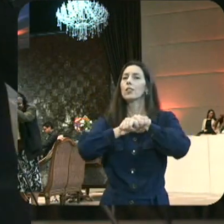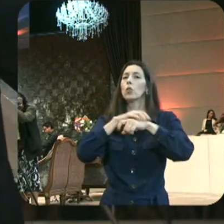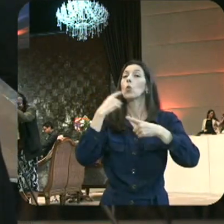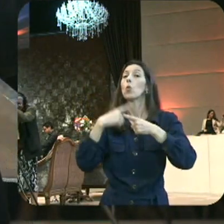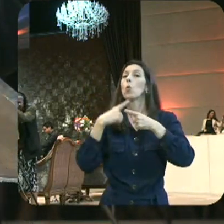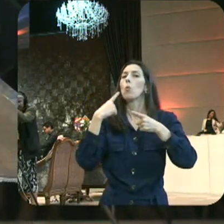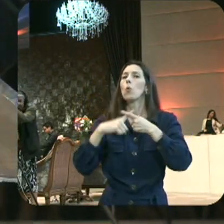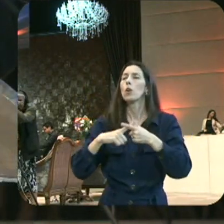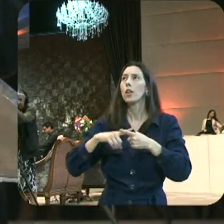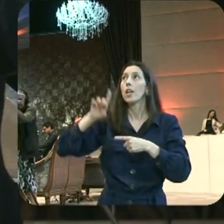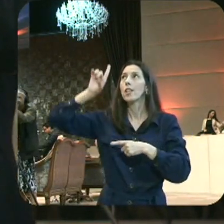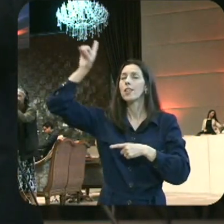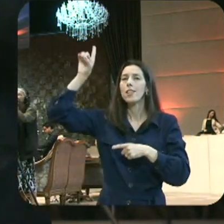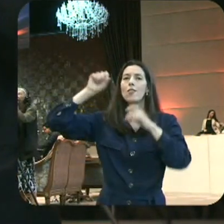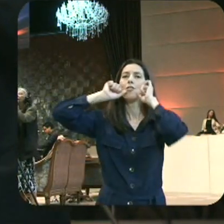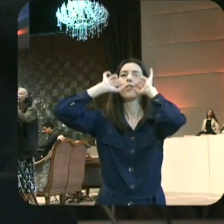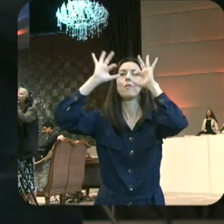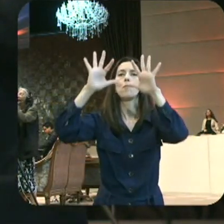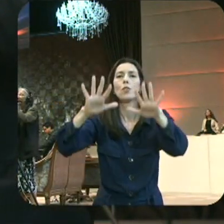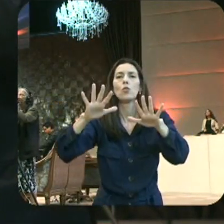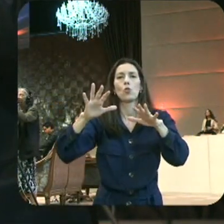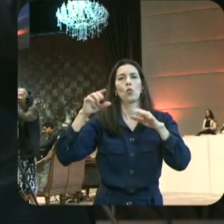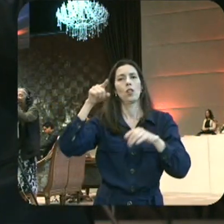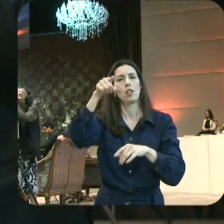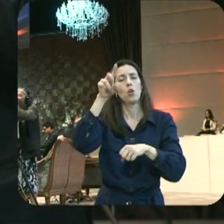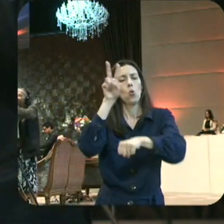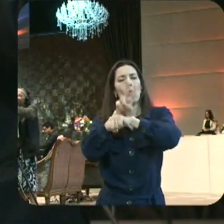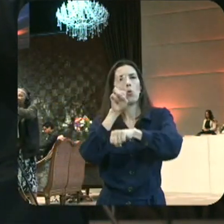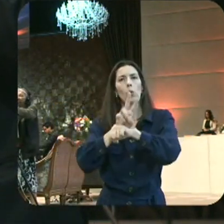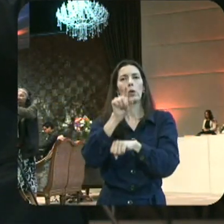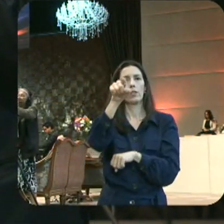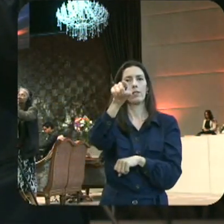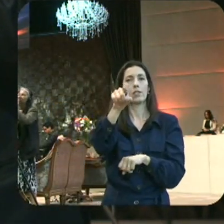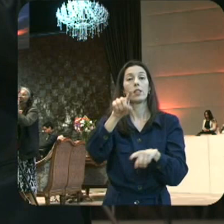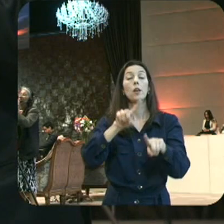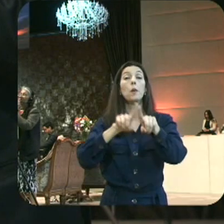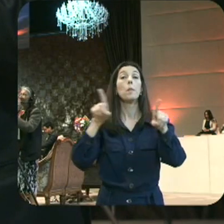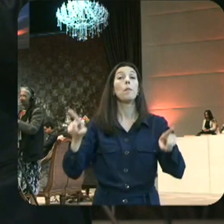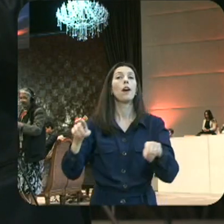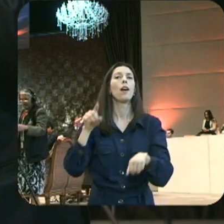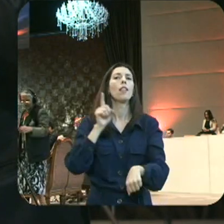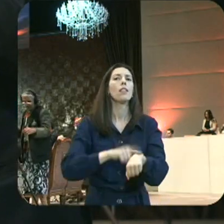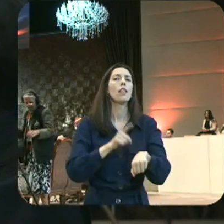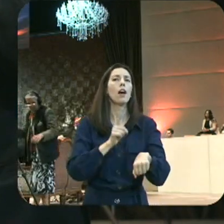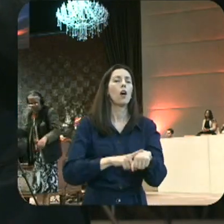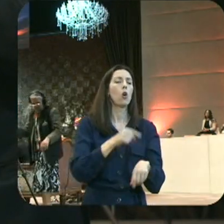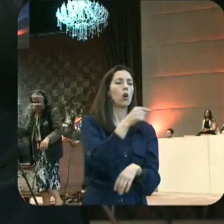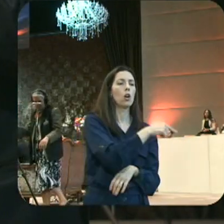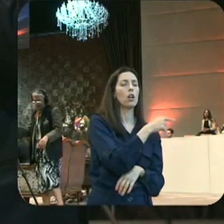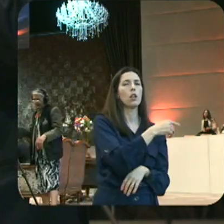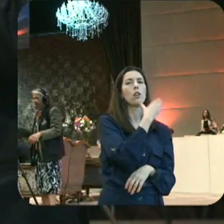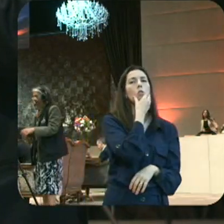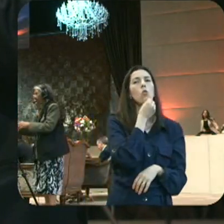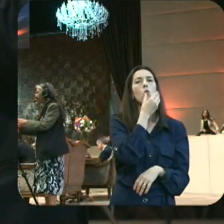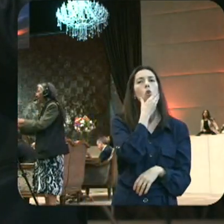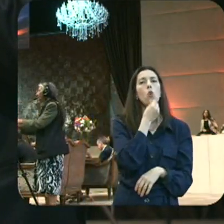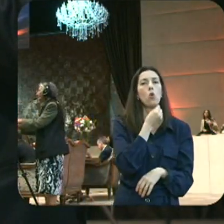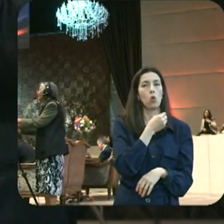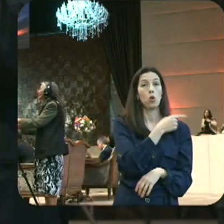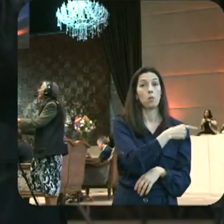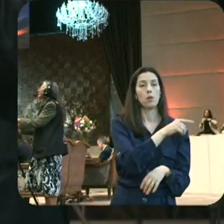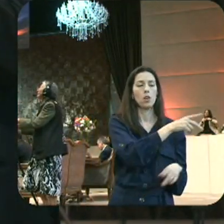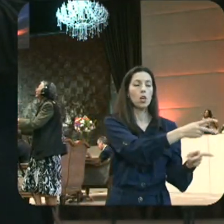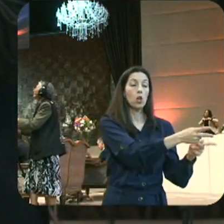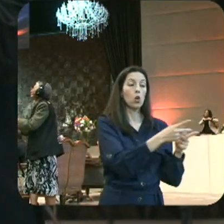E quando Balaão foi convidado para amaldiçoar o povo de Deus, ele disse: não posso amaldiçoar